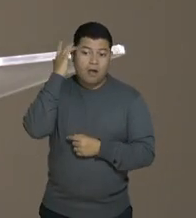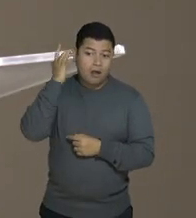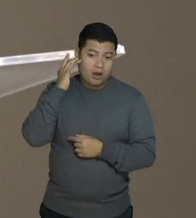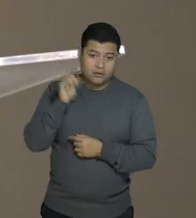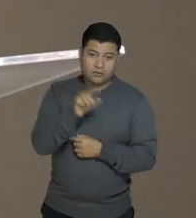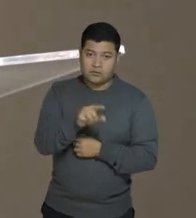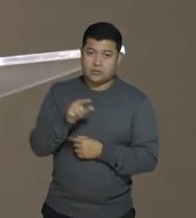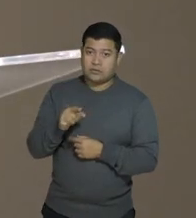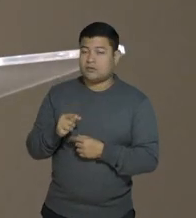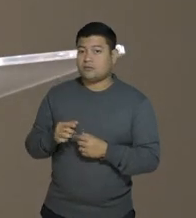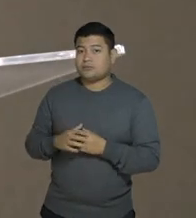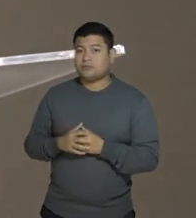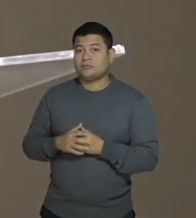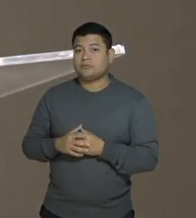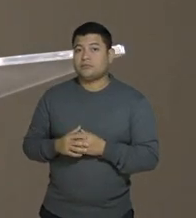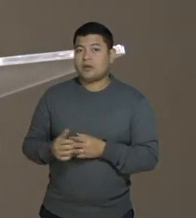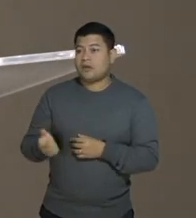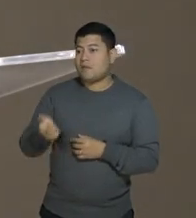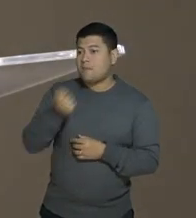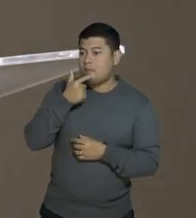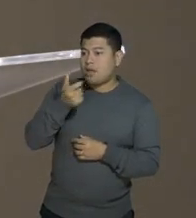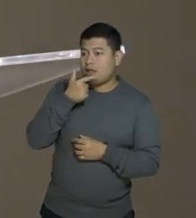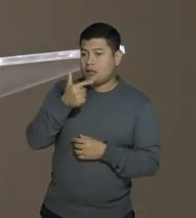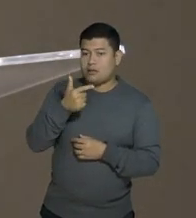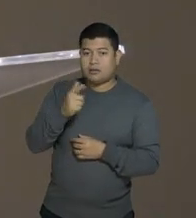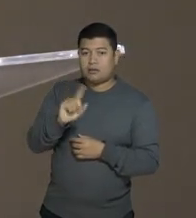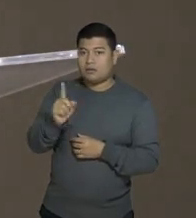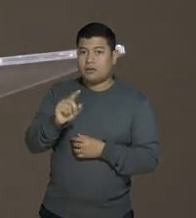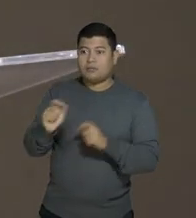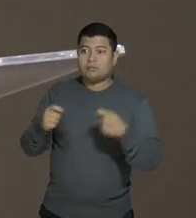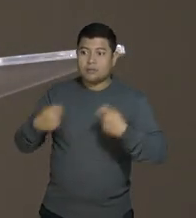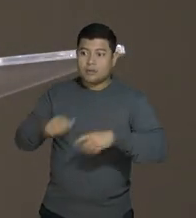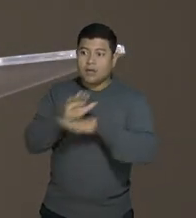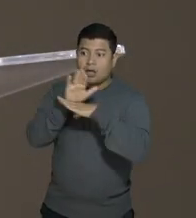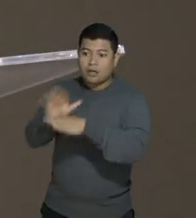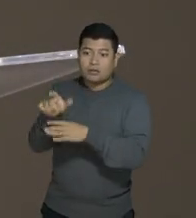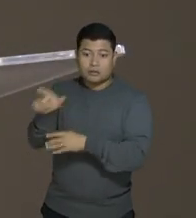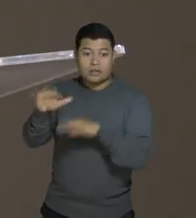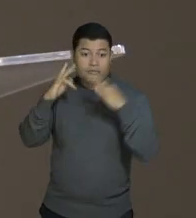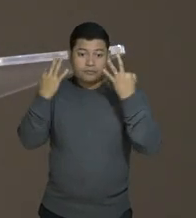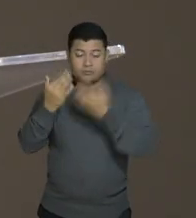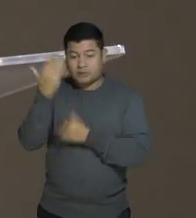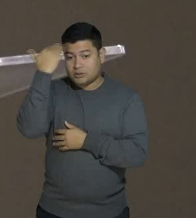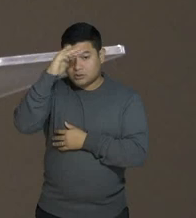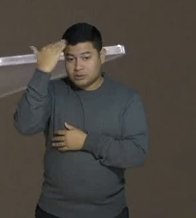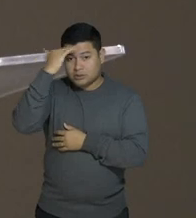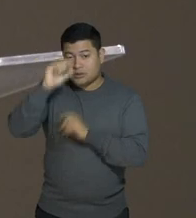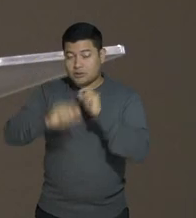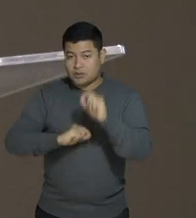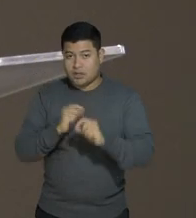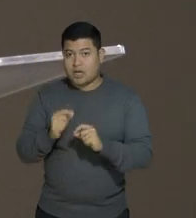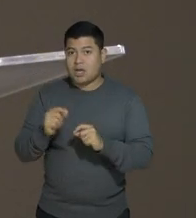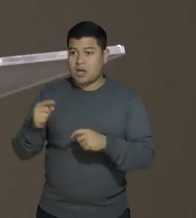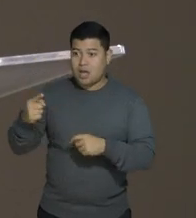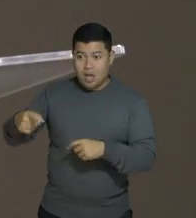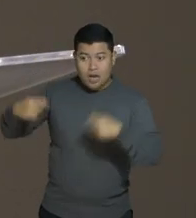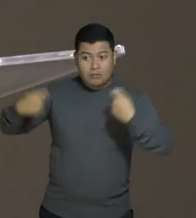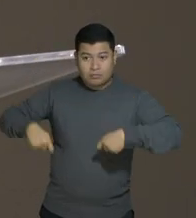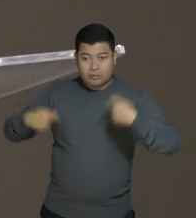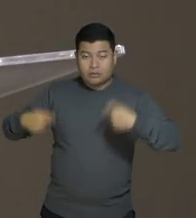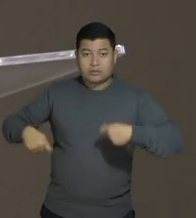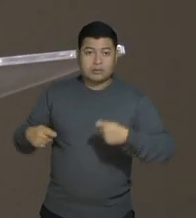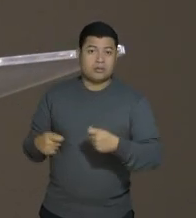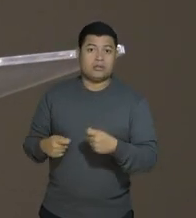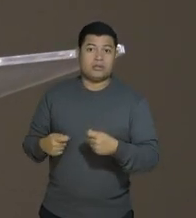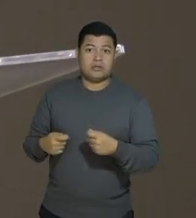colocar sobre medicação. Vocês têm que alertar a família que ela tem que procurar, porque